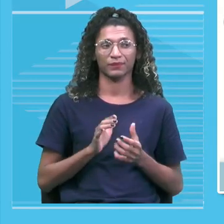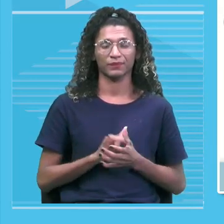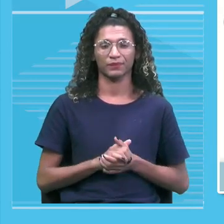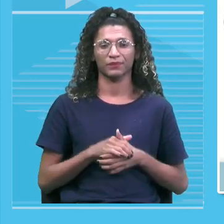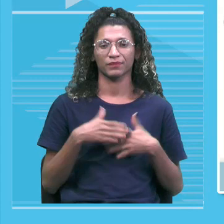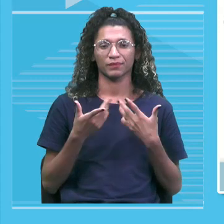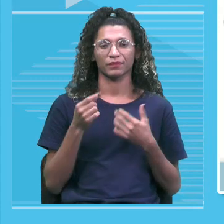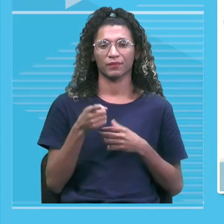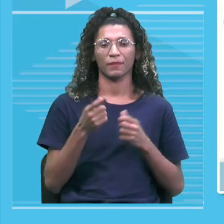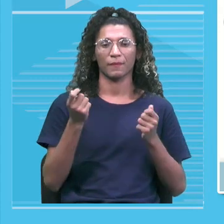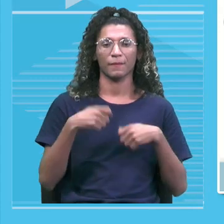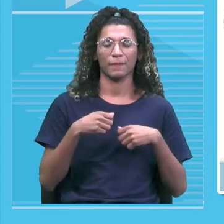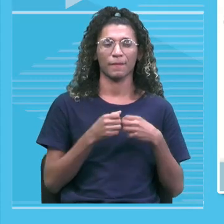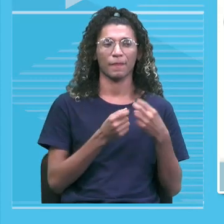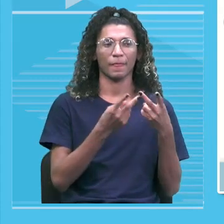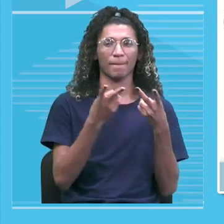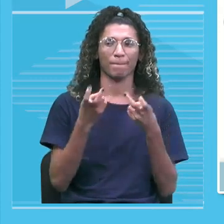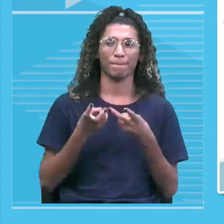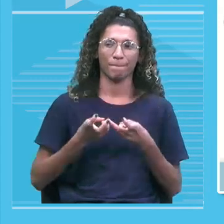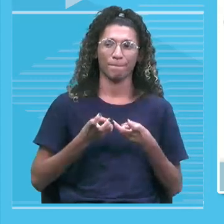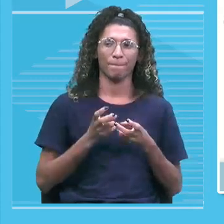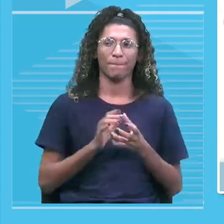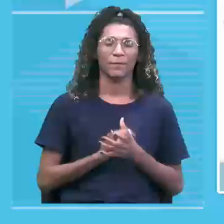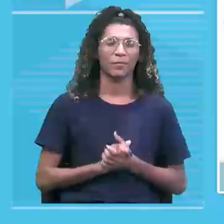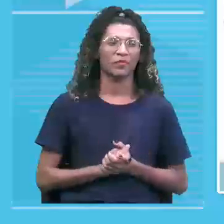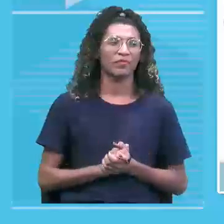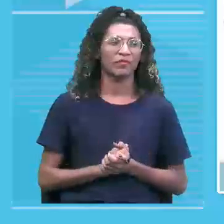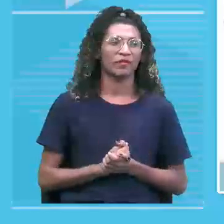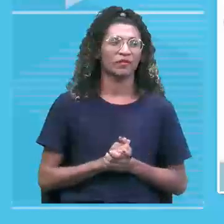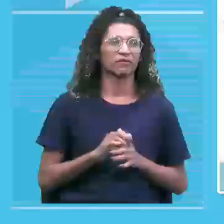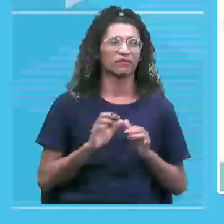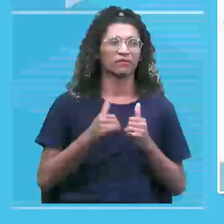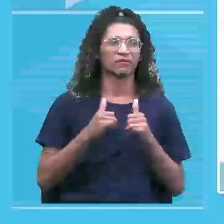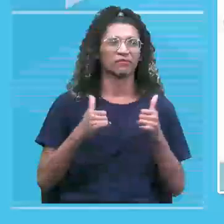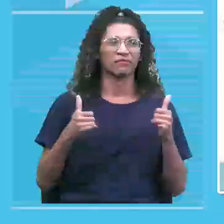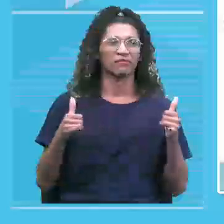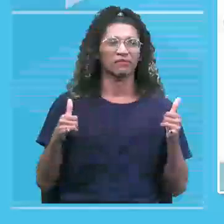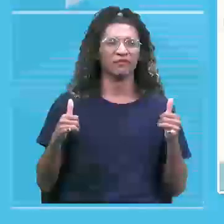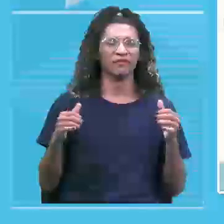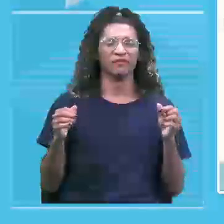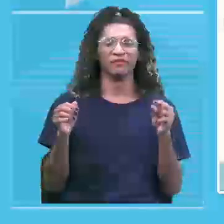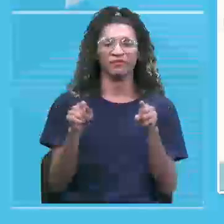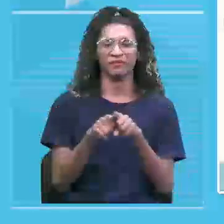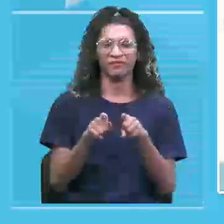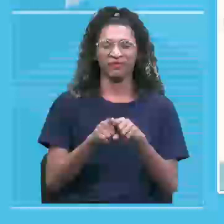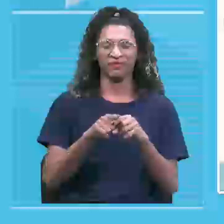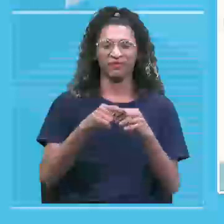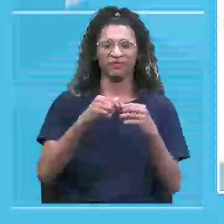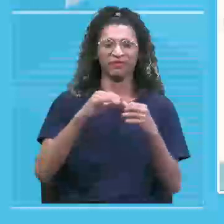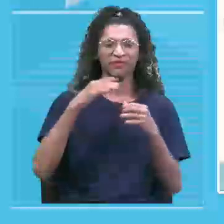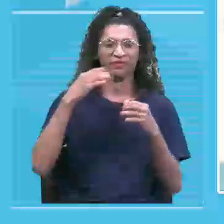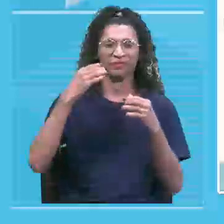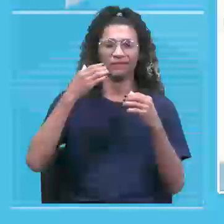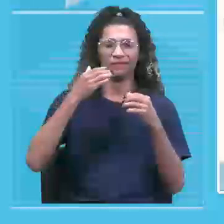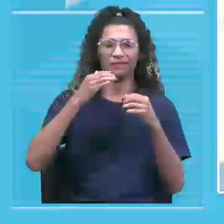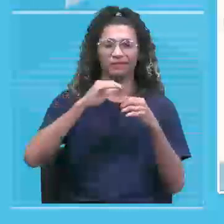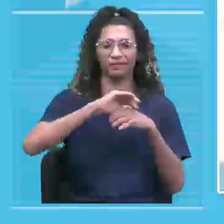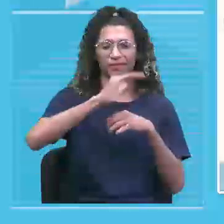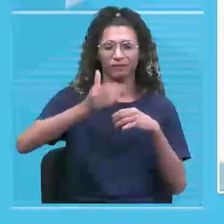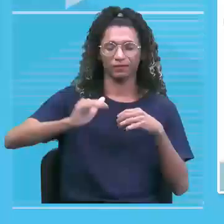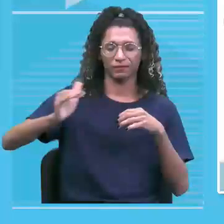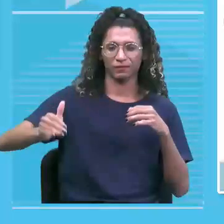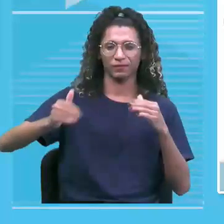você vai observar que a energia e a frequência das ondas é